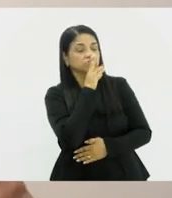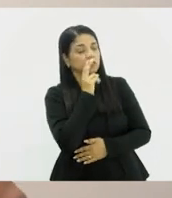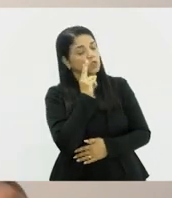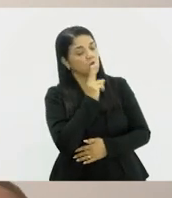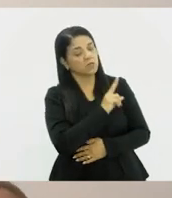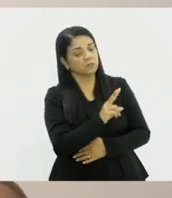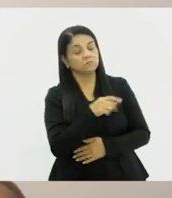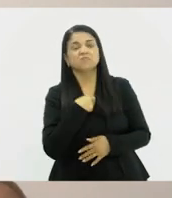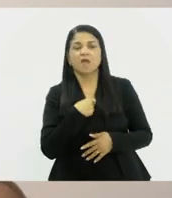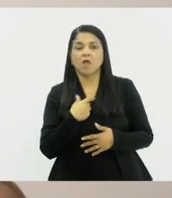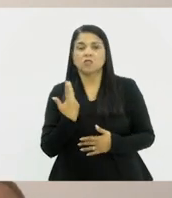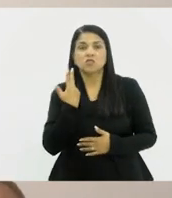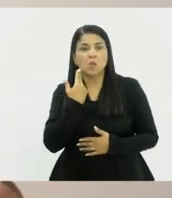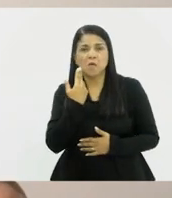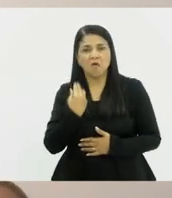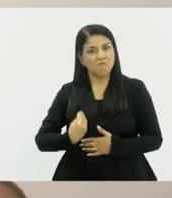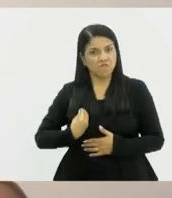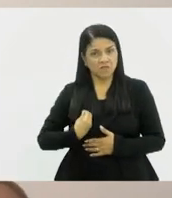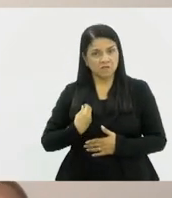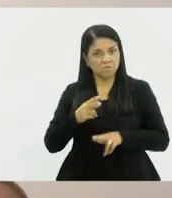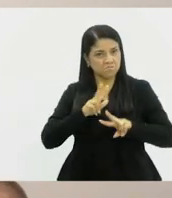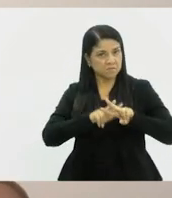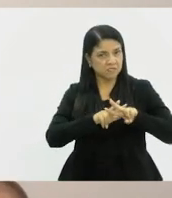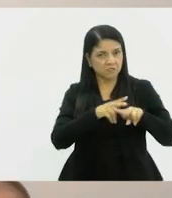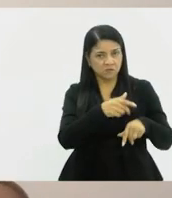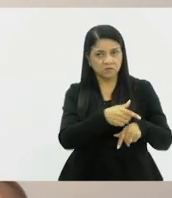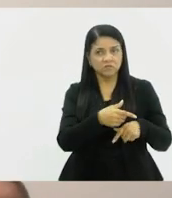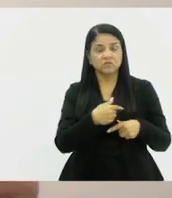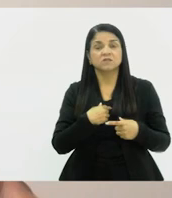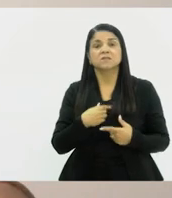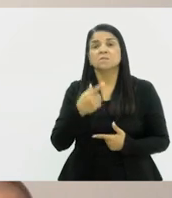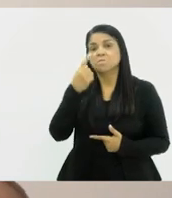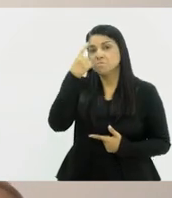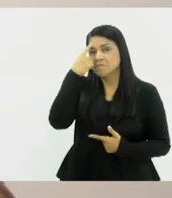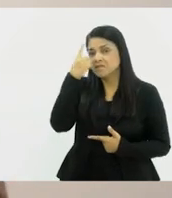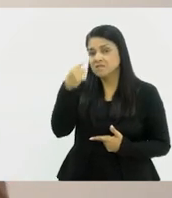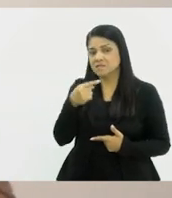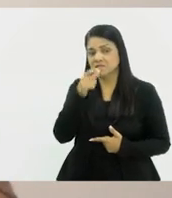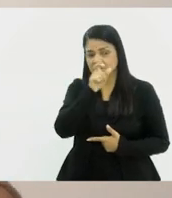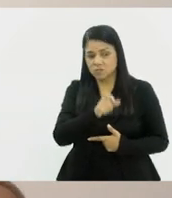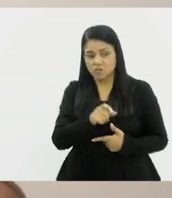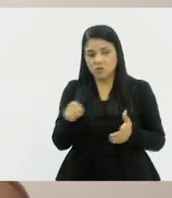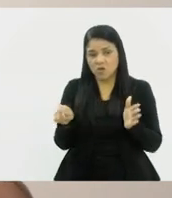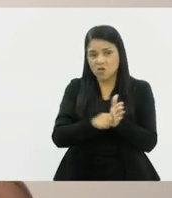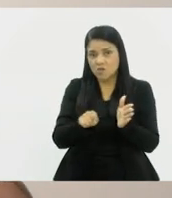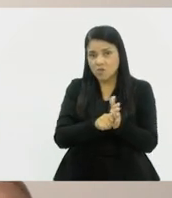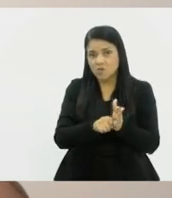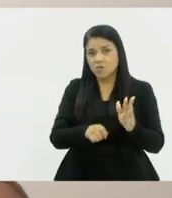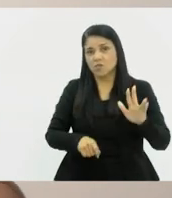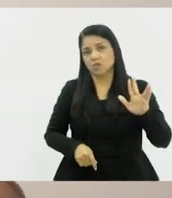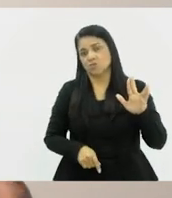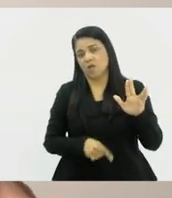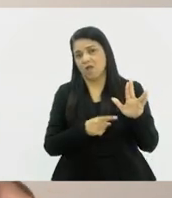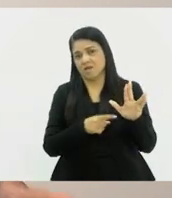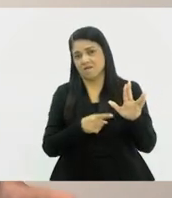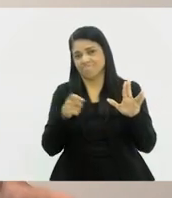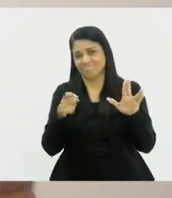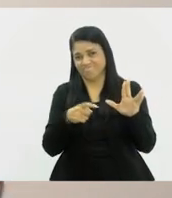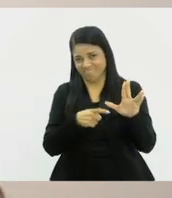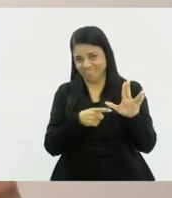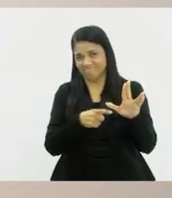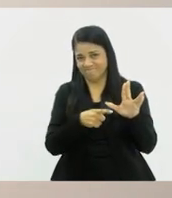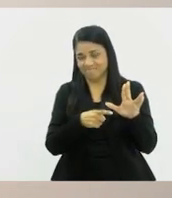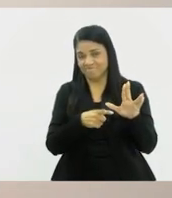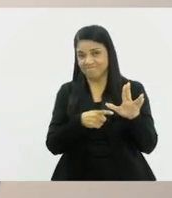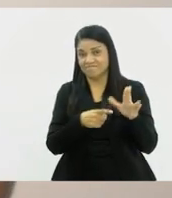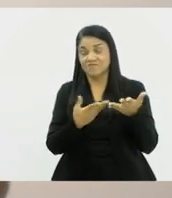do presidiário né E quanto mais na vida de uma pessoa que é usuária de droga usária de maconha e vai pro sistema